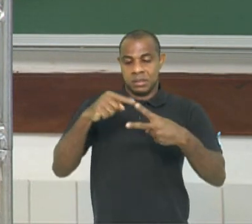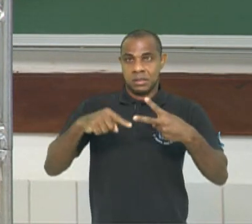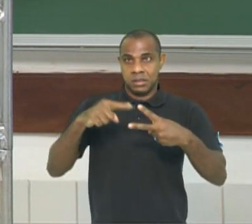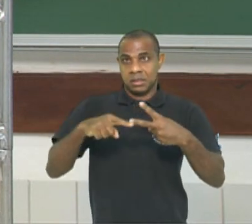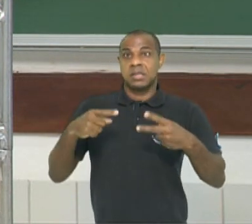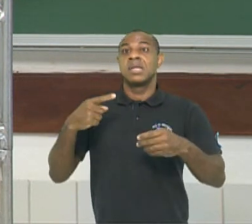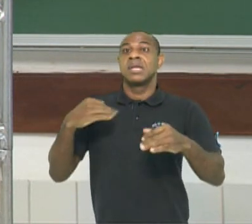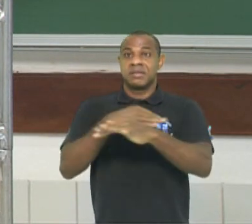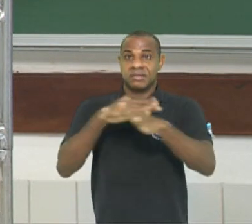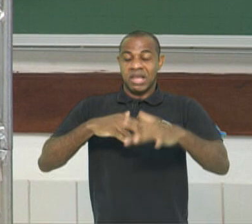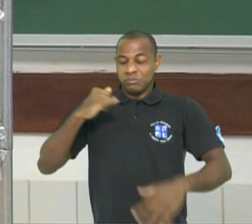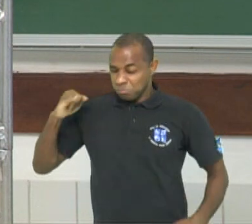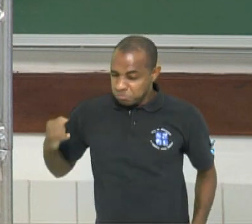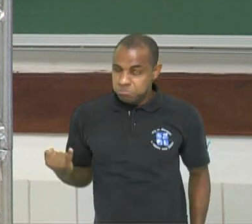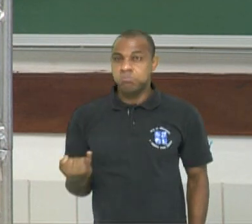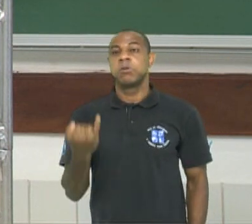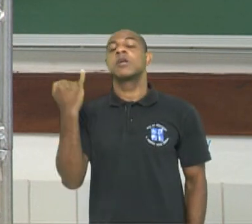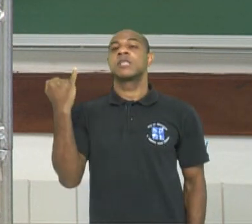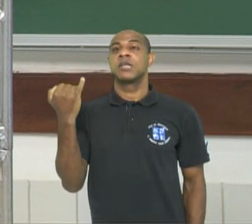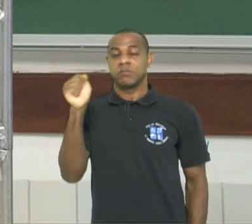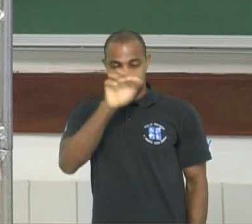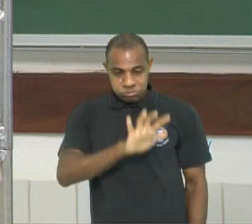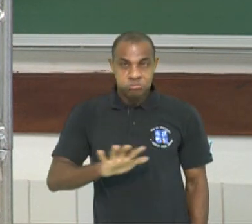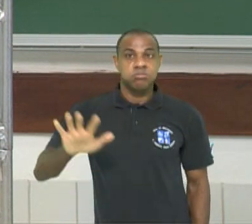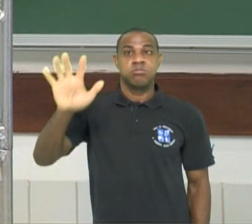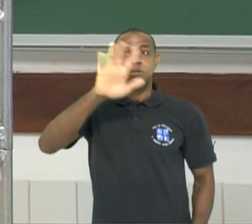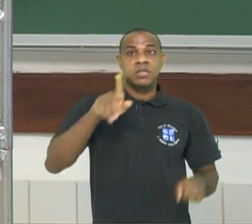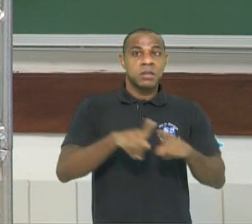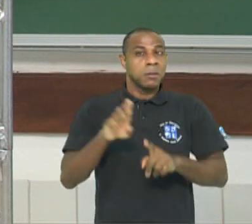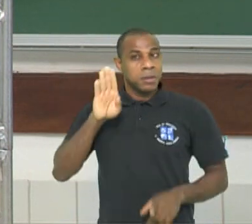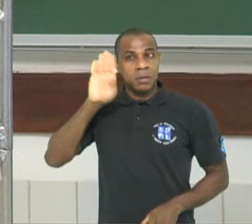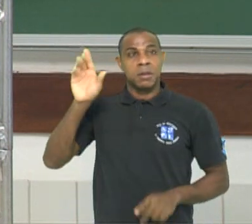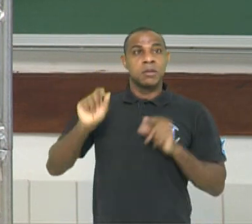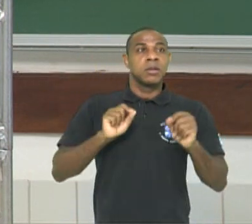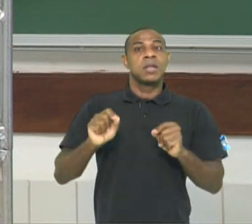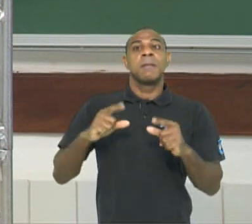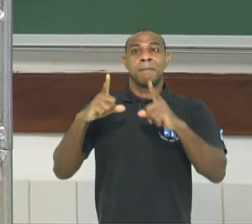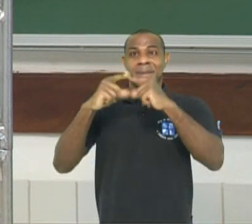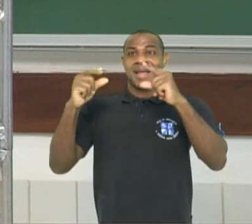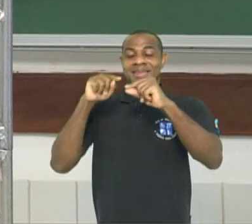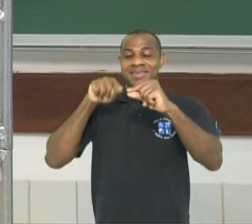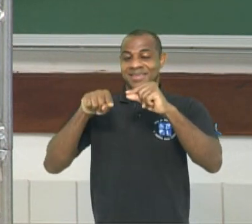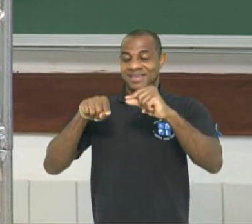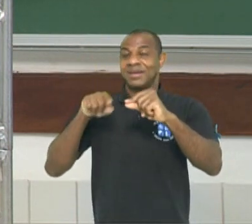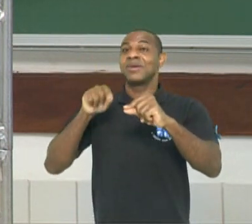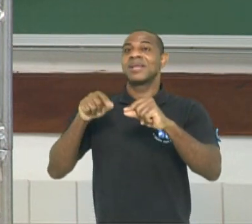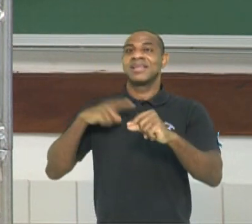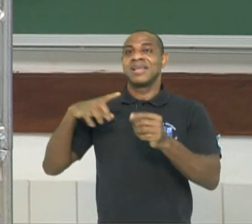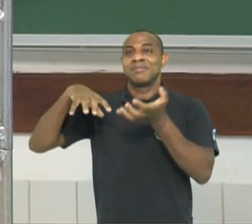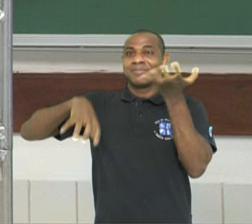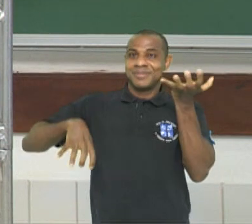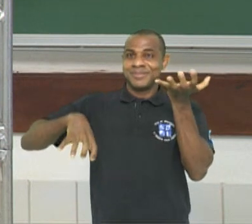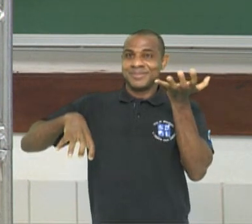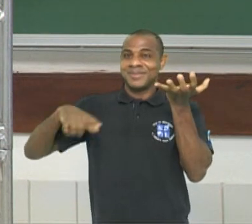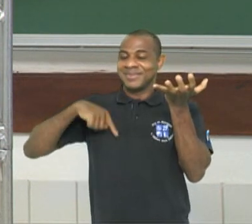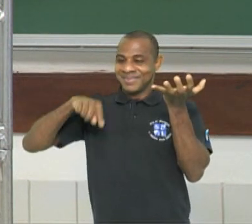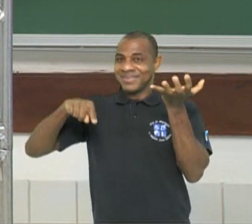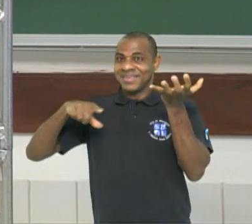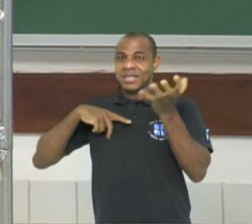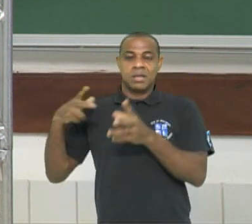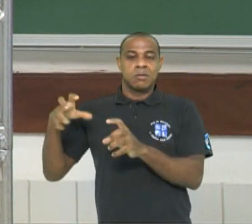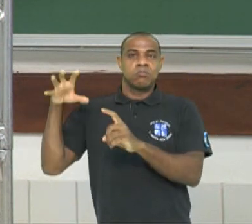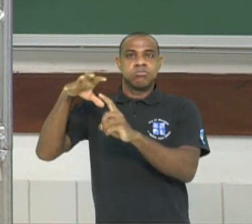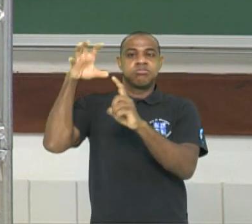muito importantes a nível nacional também, principalmente Brasília, porque dali partem decisões que podem influenciar